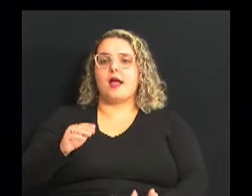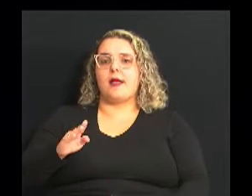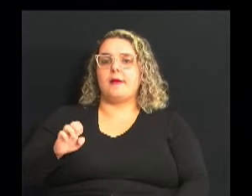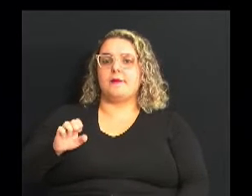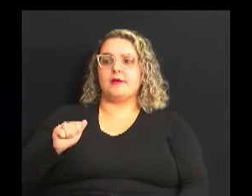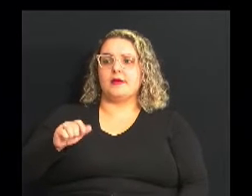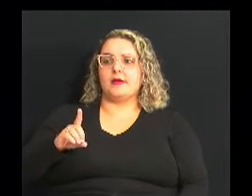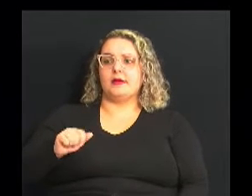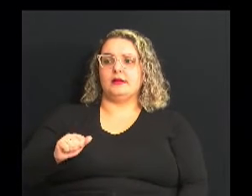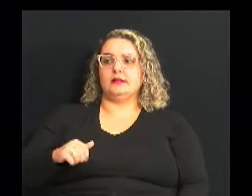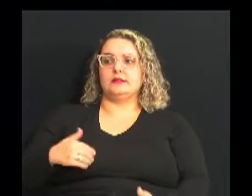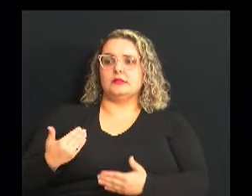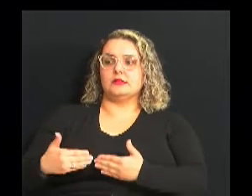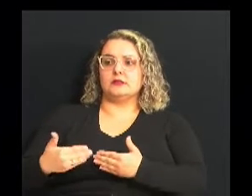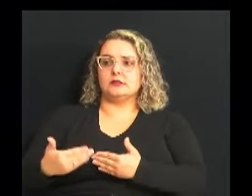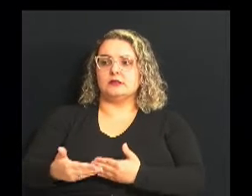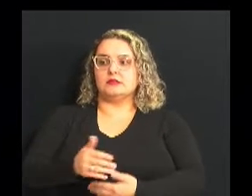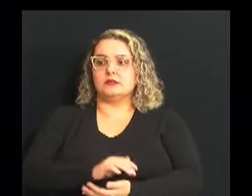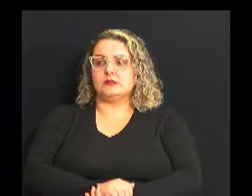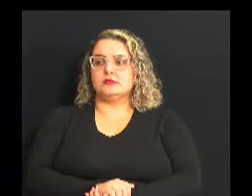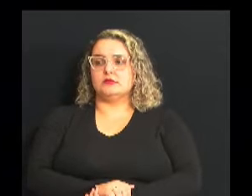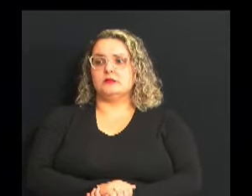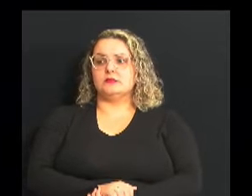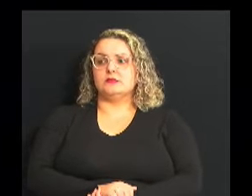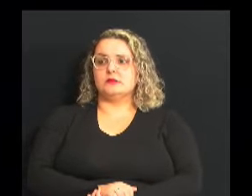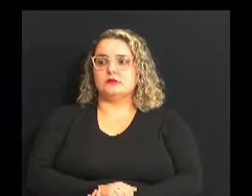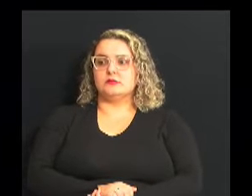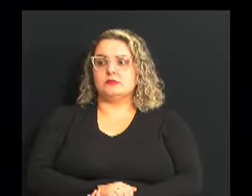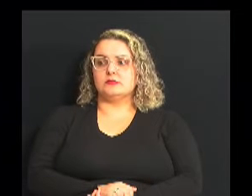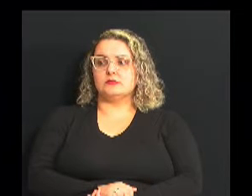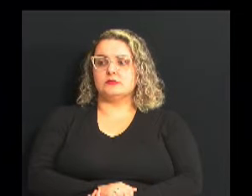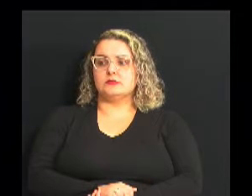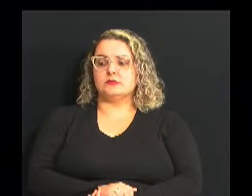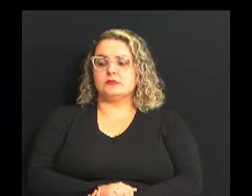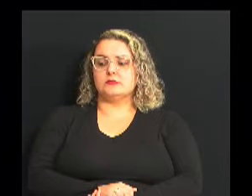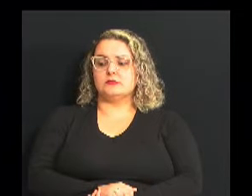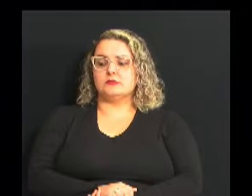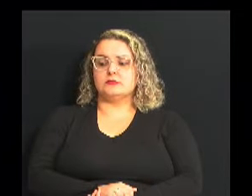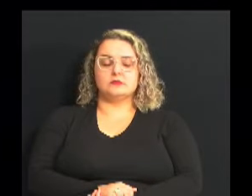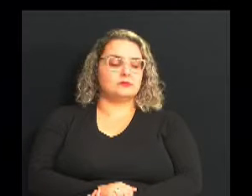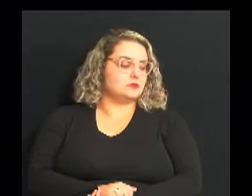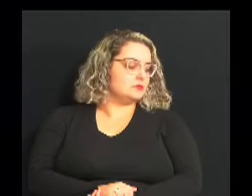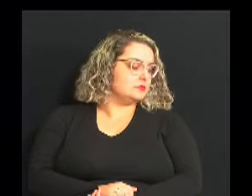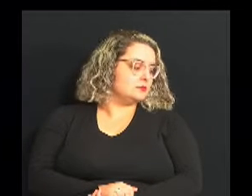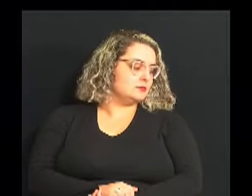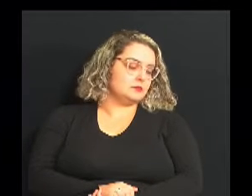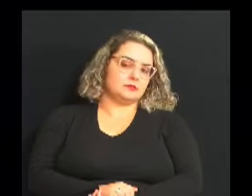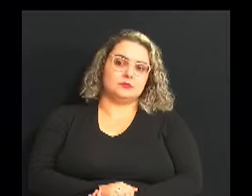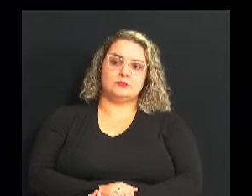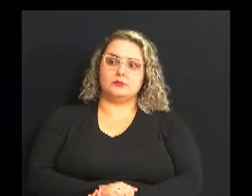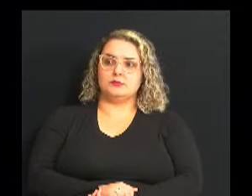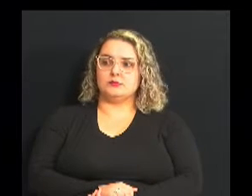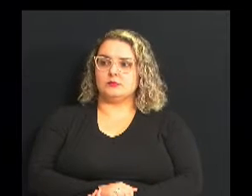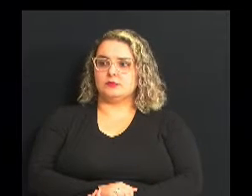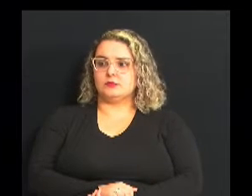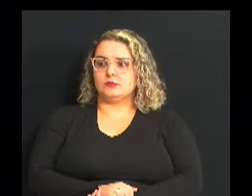está em andamento. Um outro processo que está em vias de